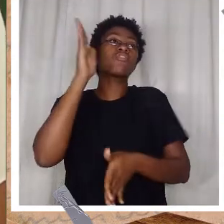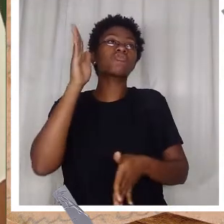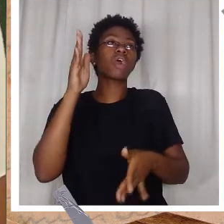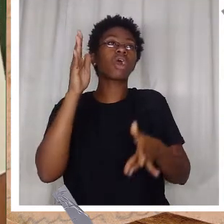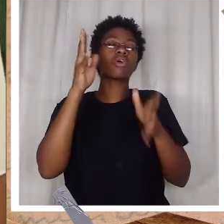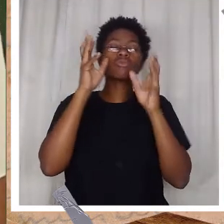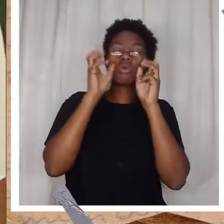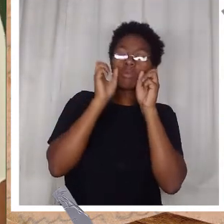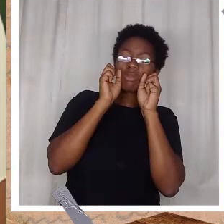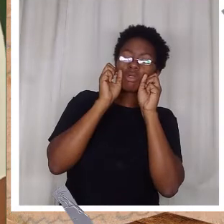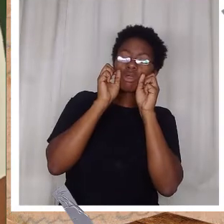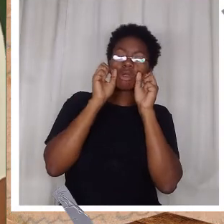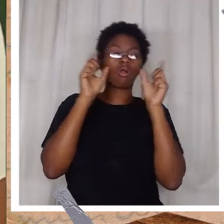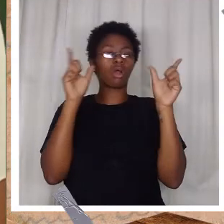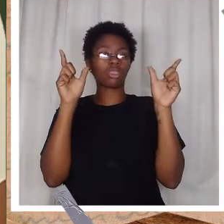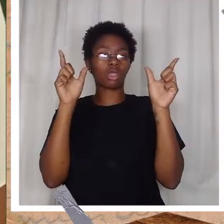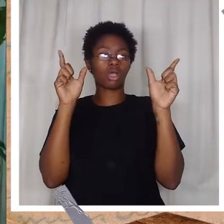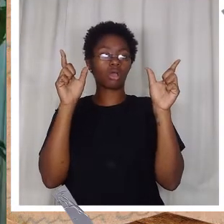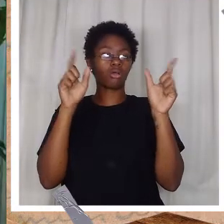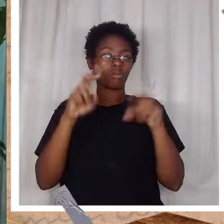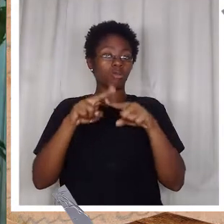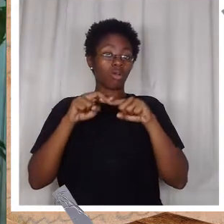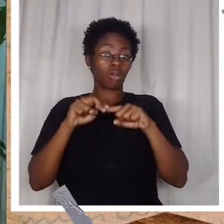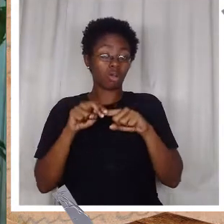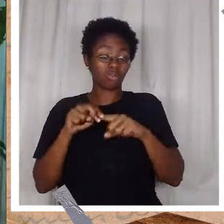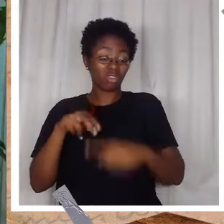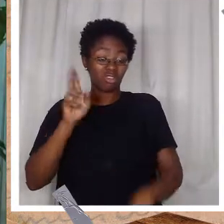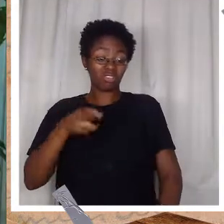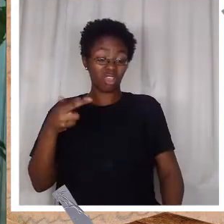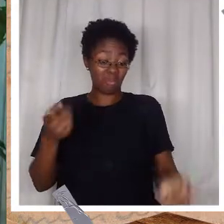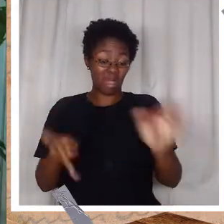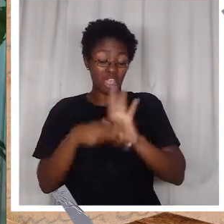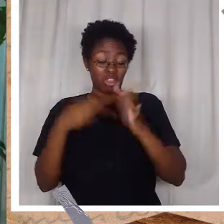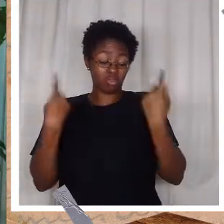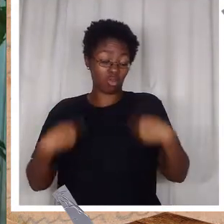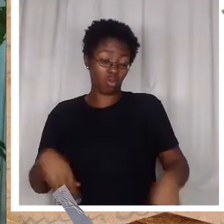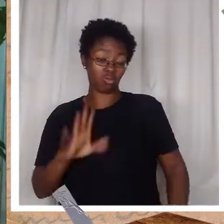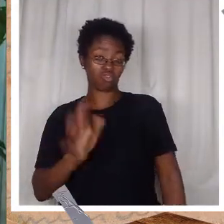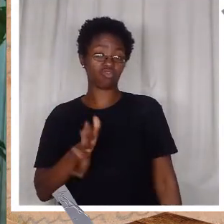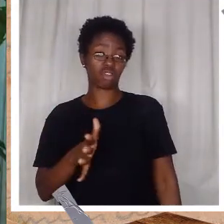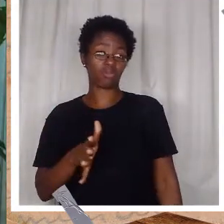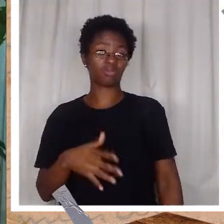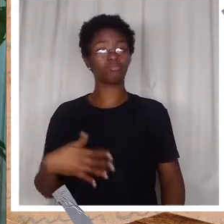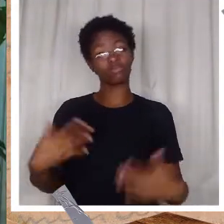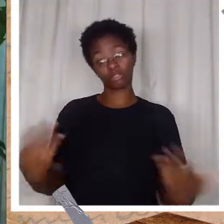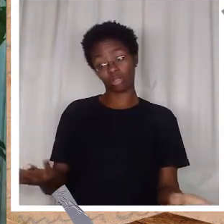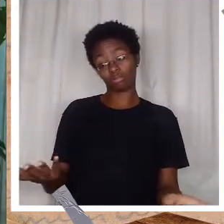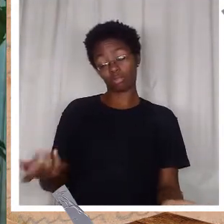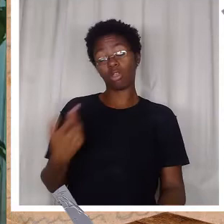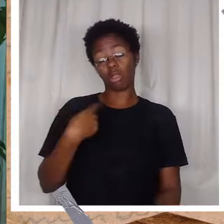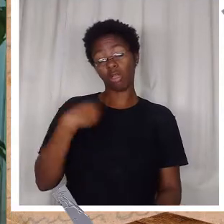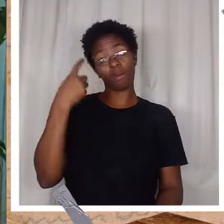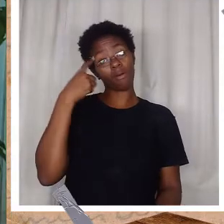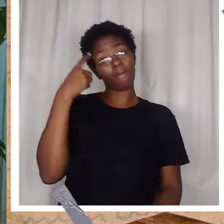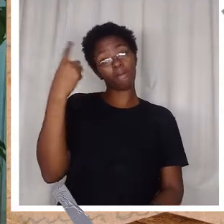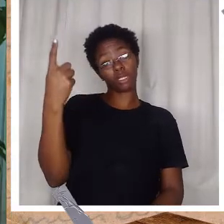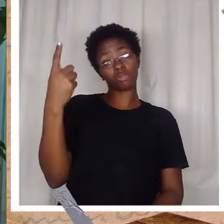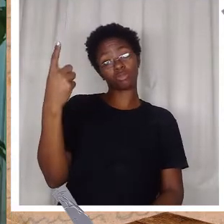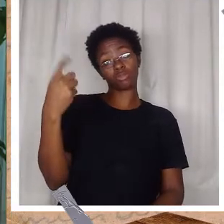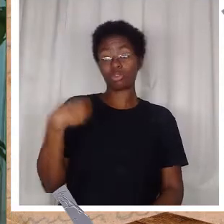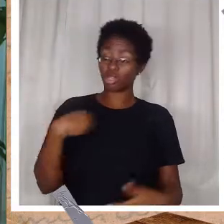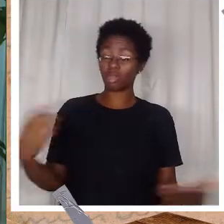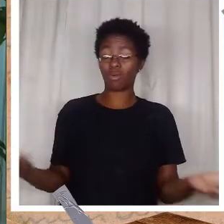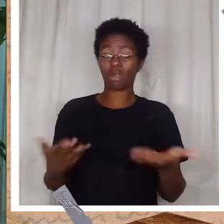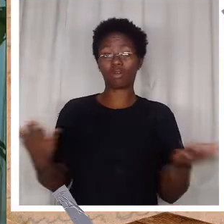pois não larga do corpo que está. Por isso, Dona Carolina, eu penso, e o meu pensar é de agradecimento à